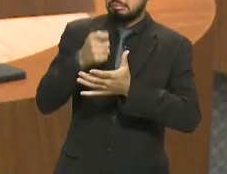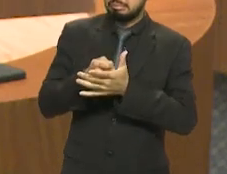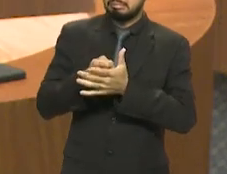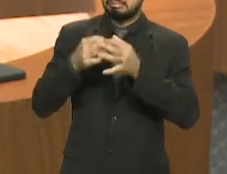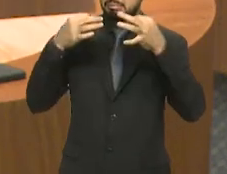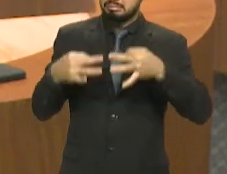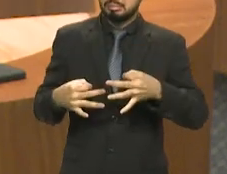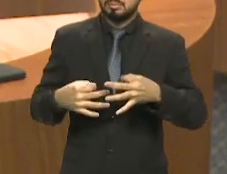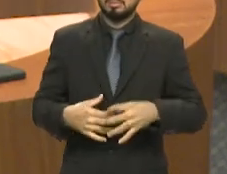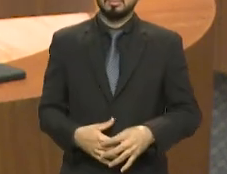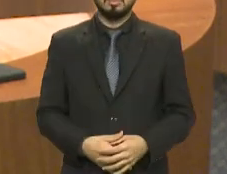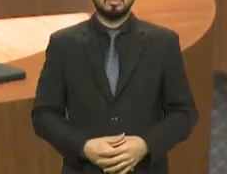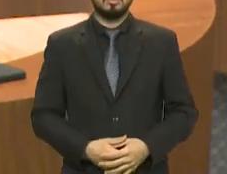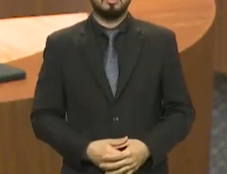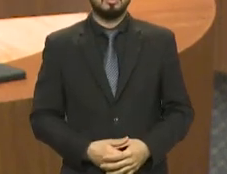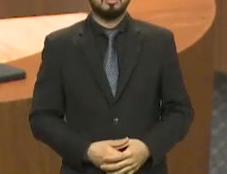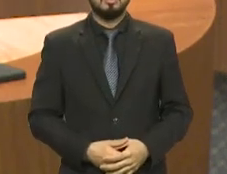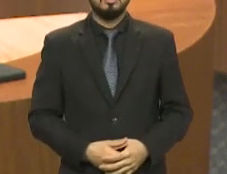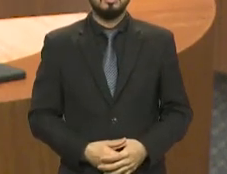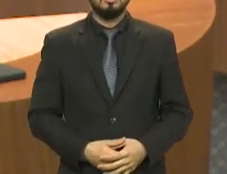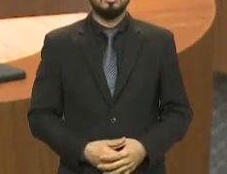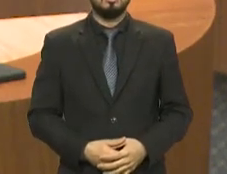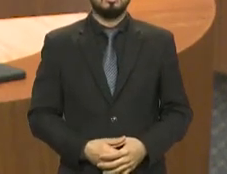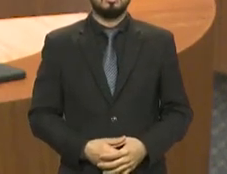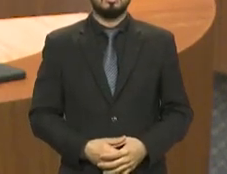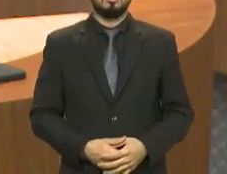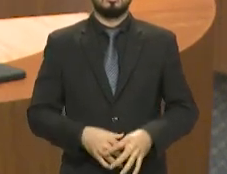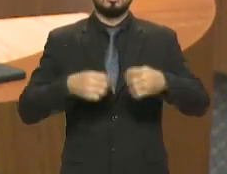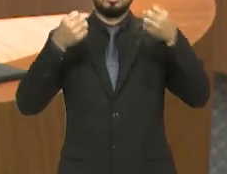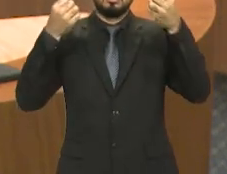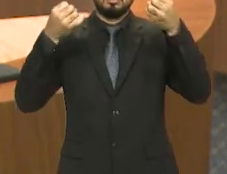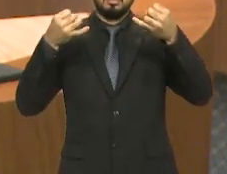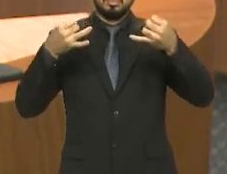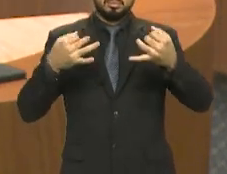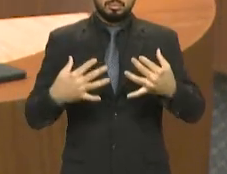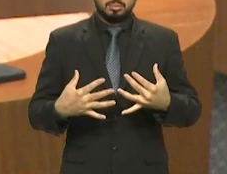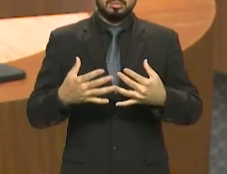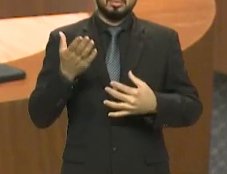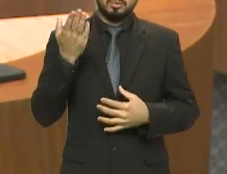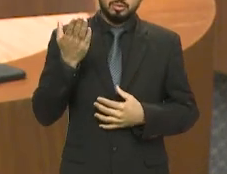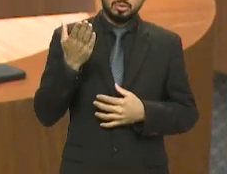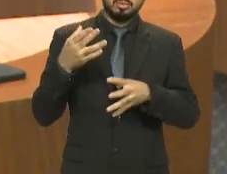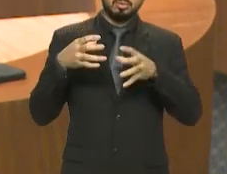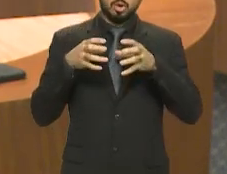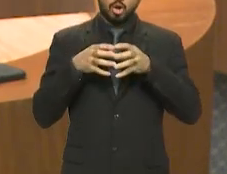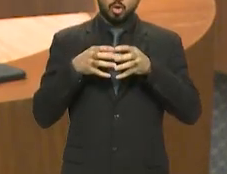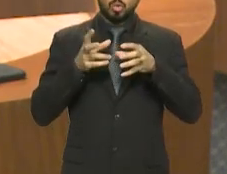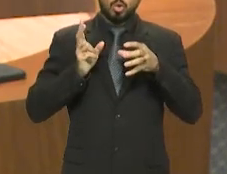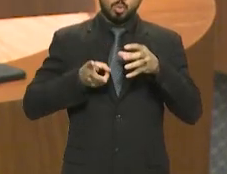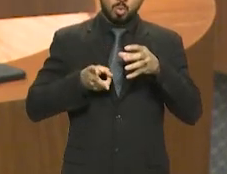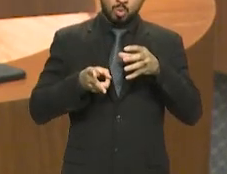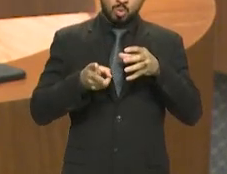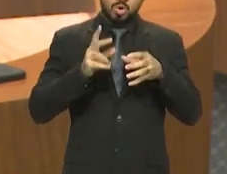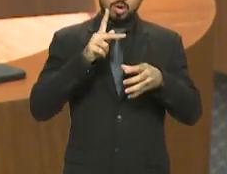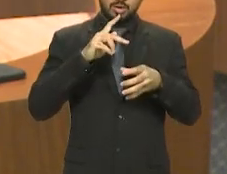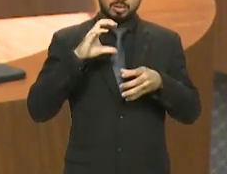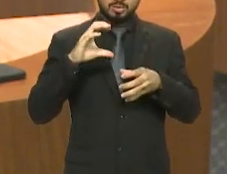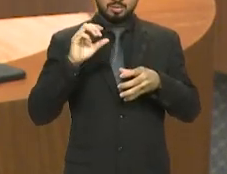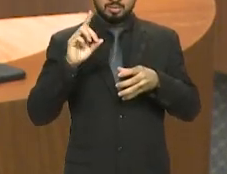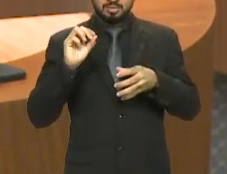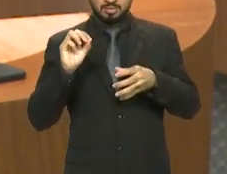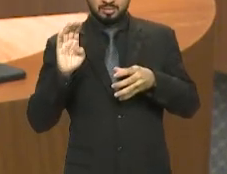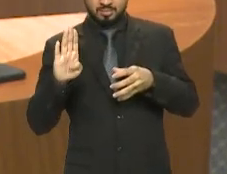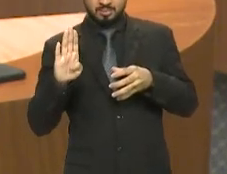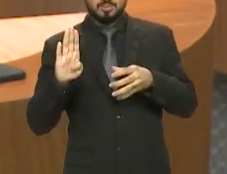e dizer que, assim como Vossa Excelência permanece no grupo, é preciso que